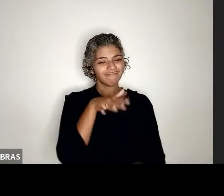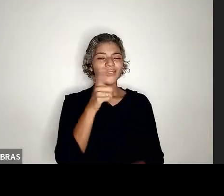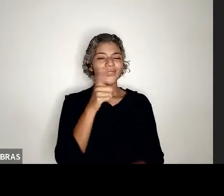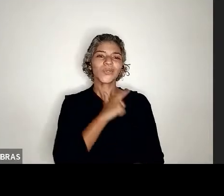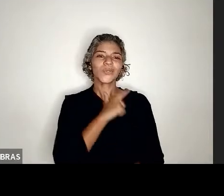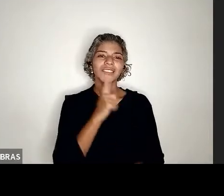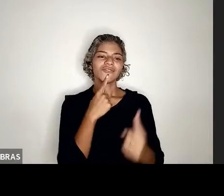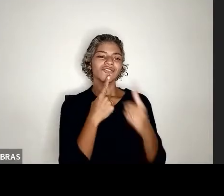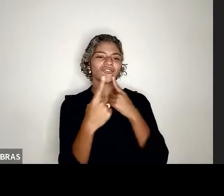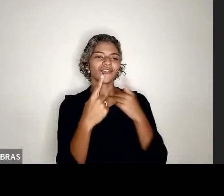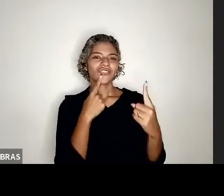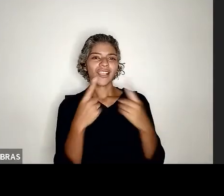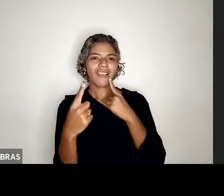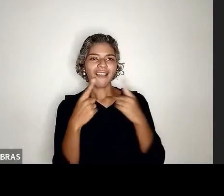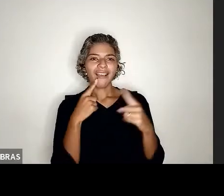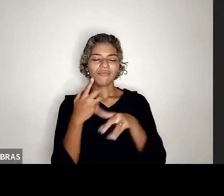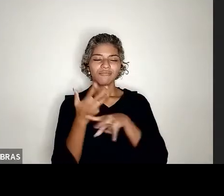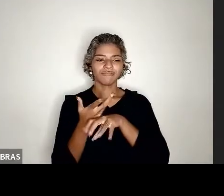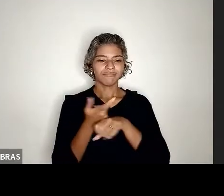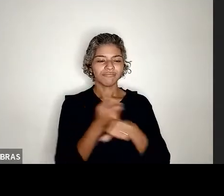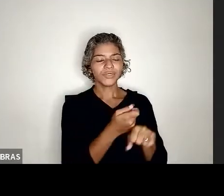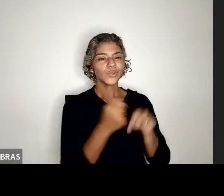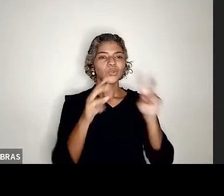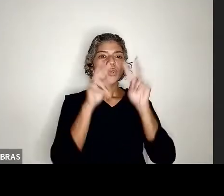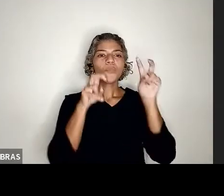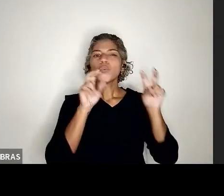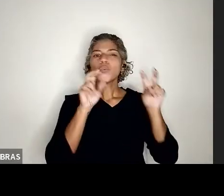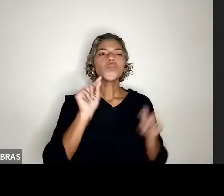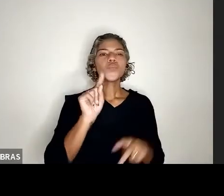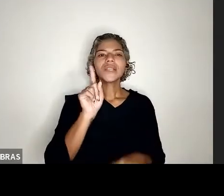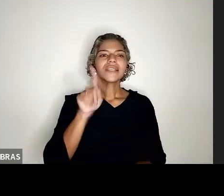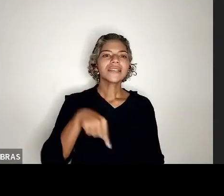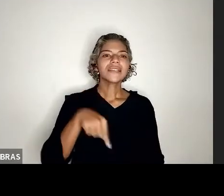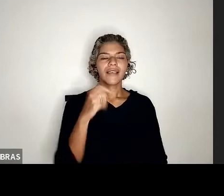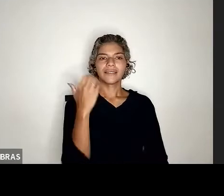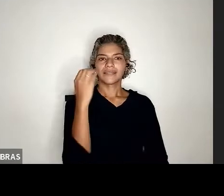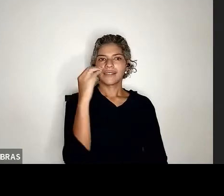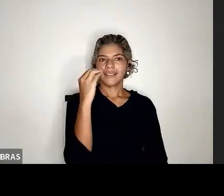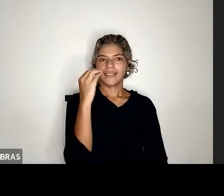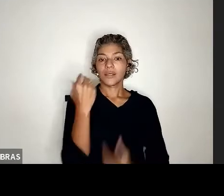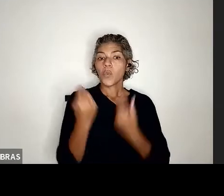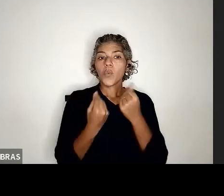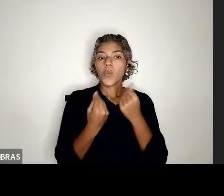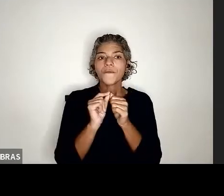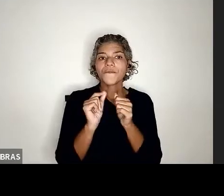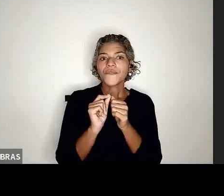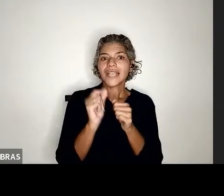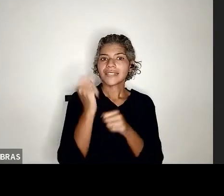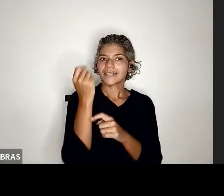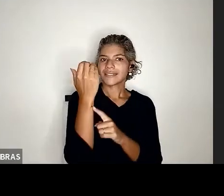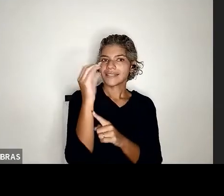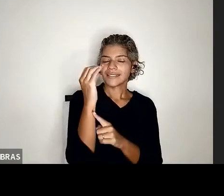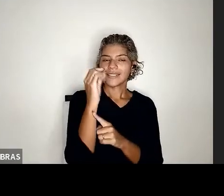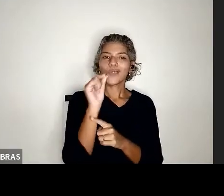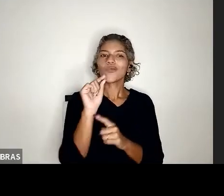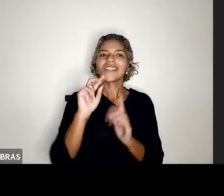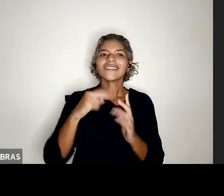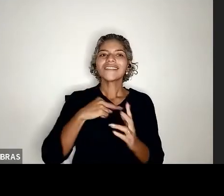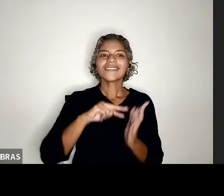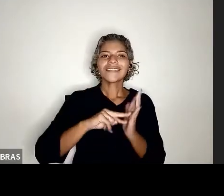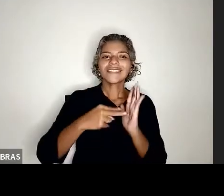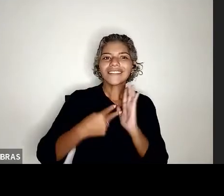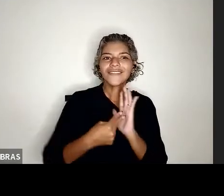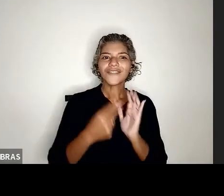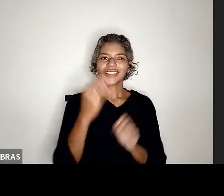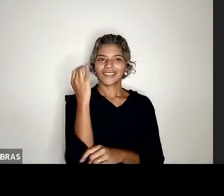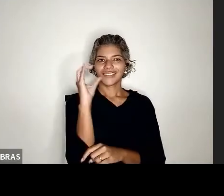partir de uma ideia do que é fazer ciência e de como se faz ciência, de como, e o que seria, como a proposta traz, o que é uma